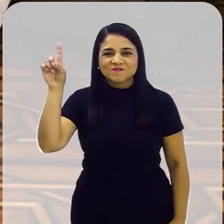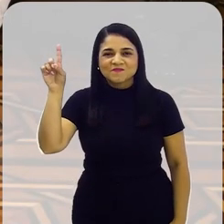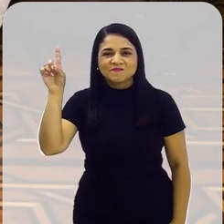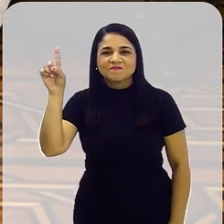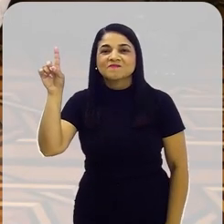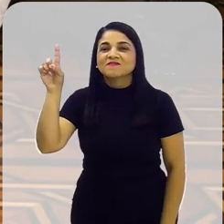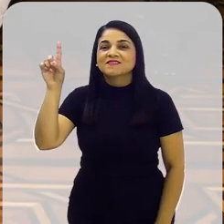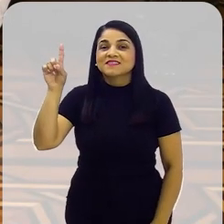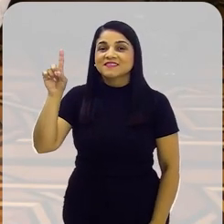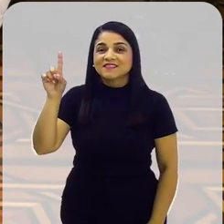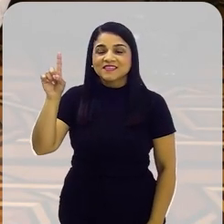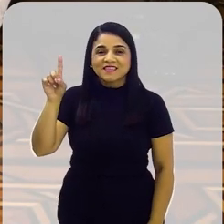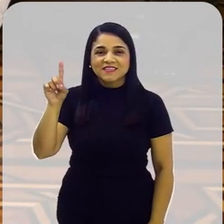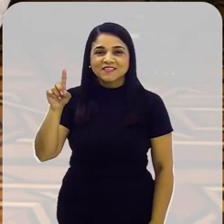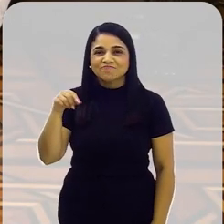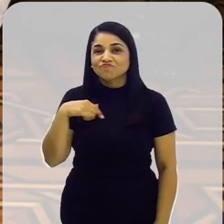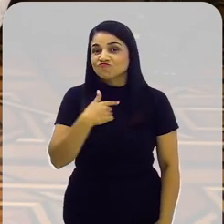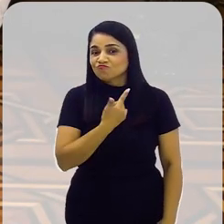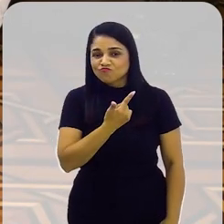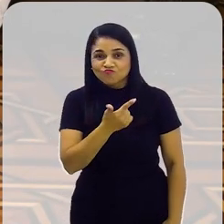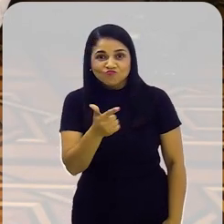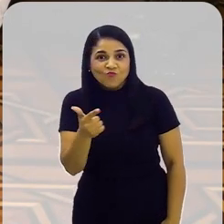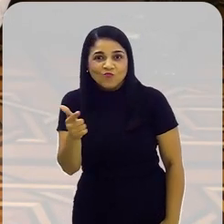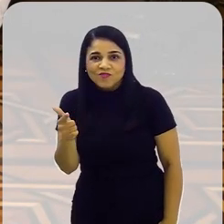amor. Não há nada,